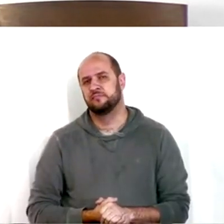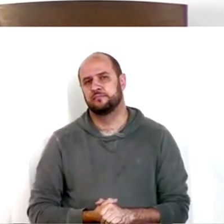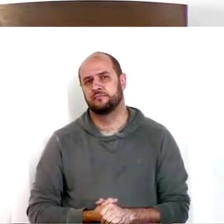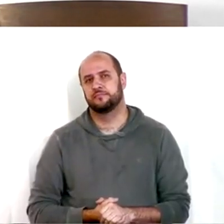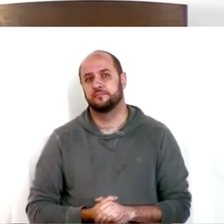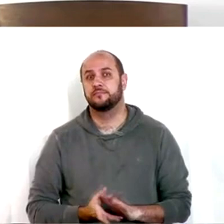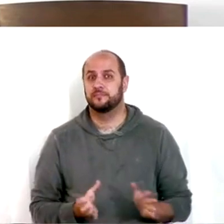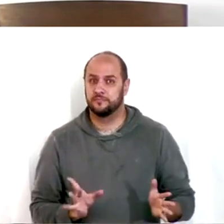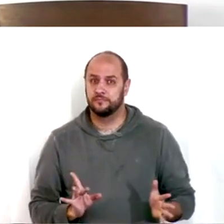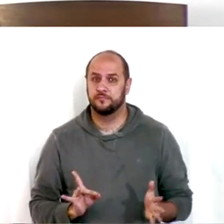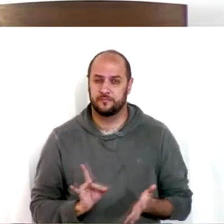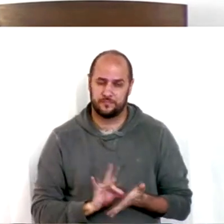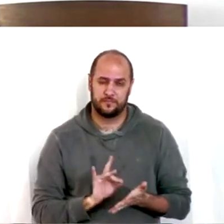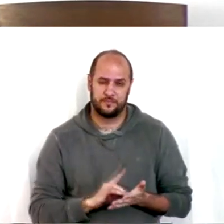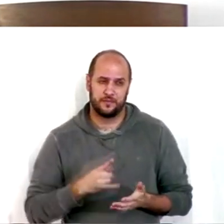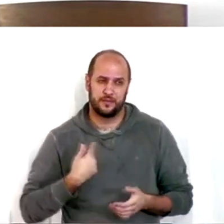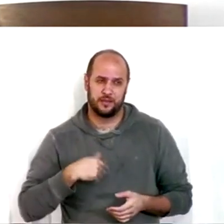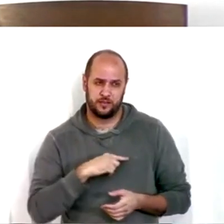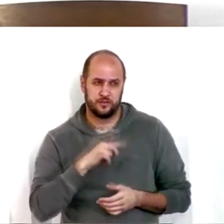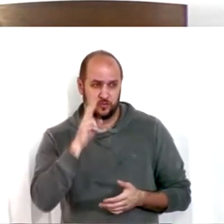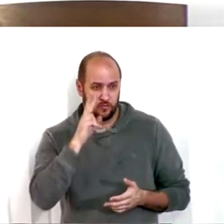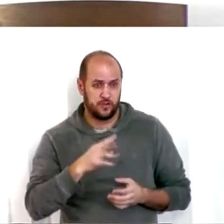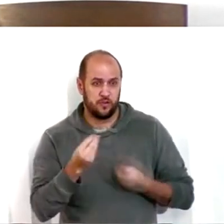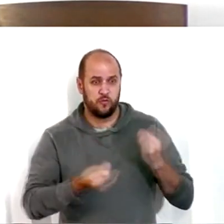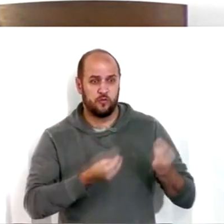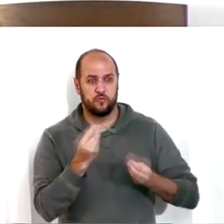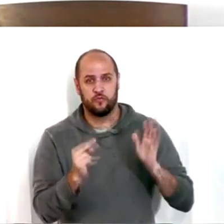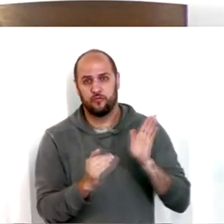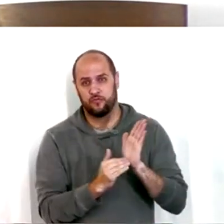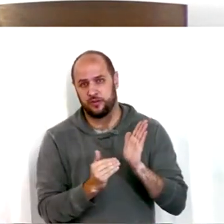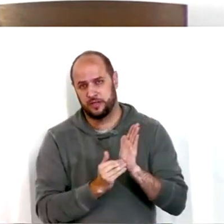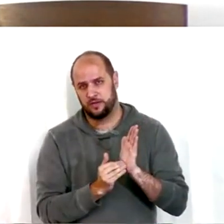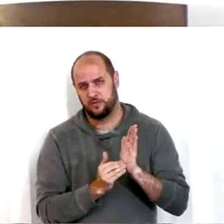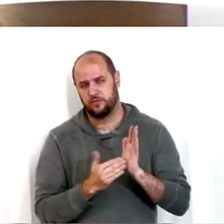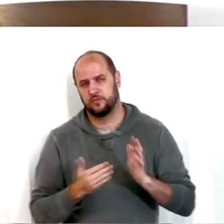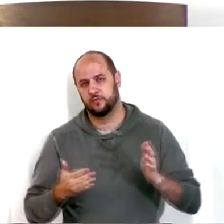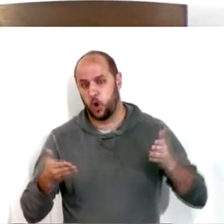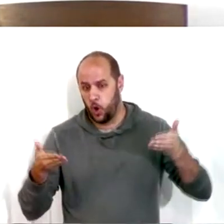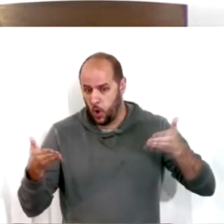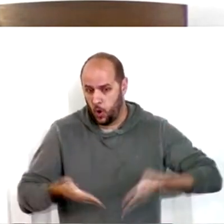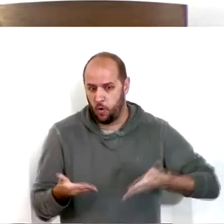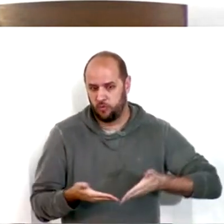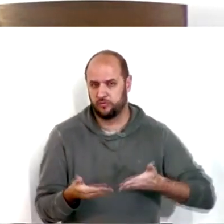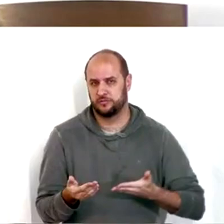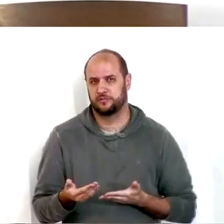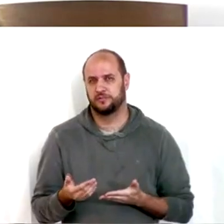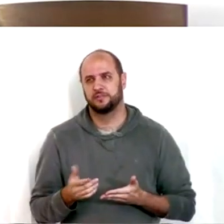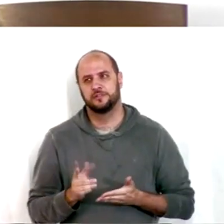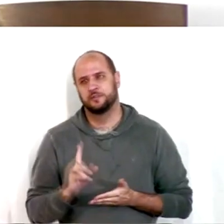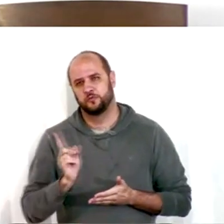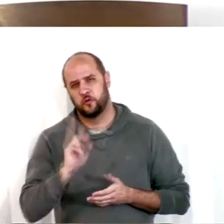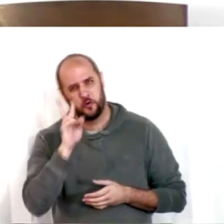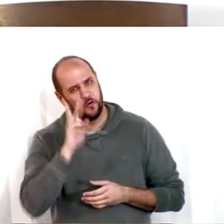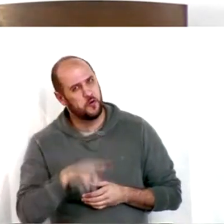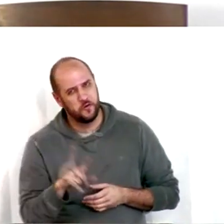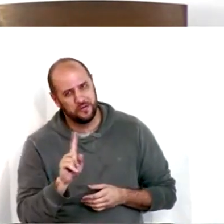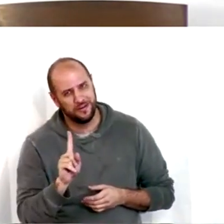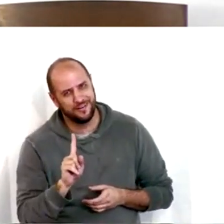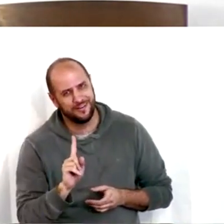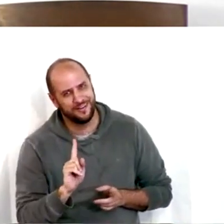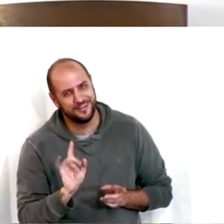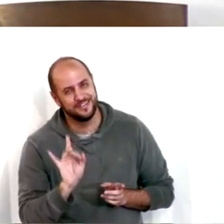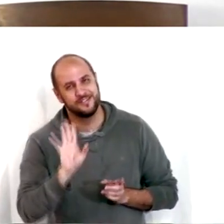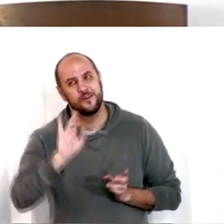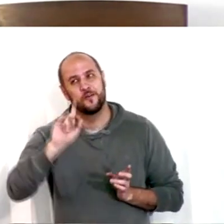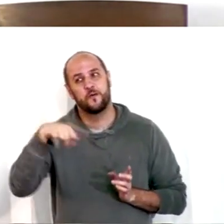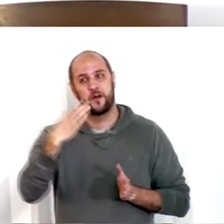fato, nós não vamos acessar como o caso se finalizou hoje. Isso faz parte da próxima